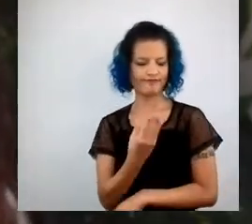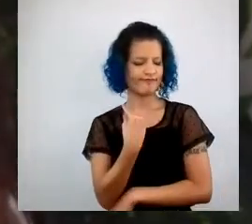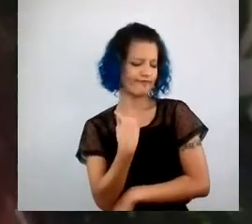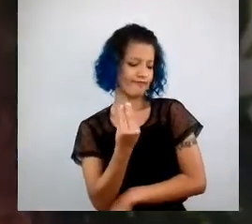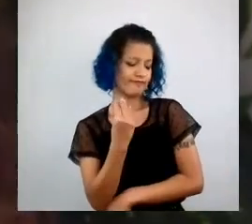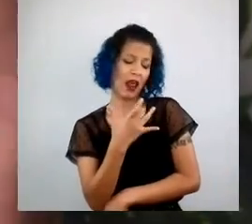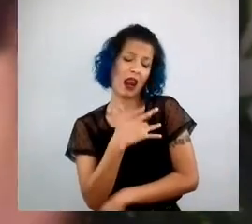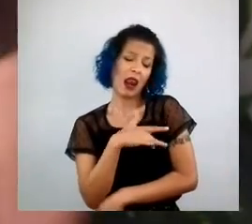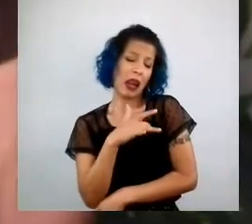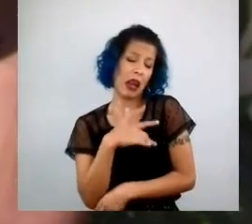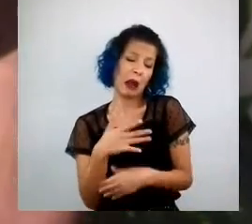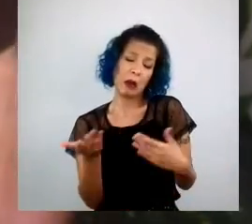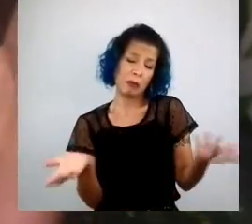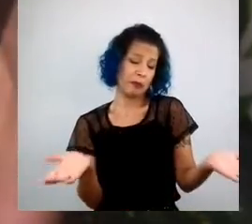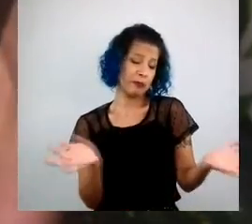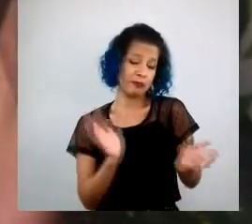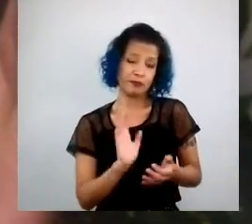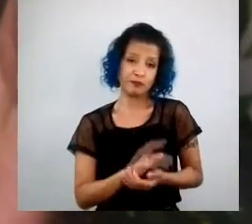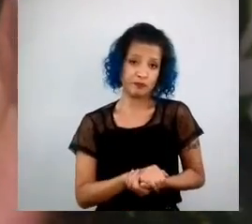frente a um povo inteiro,